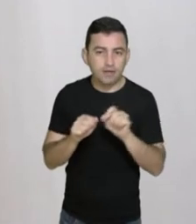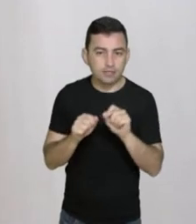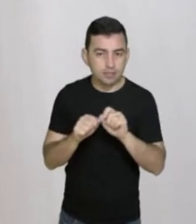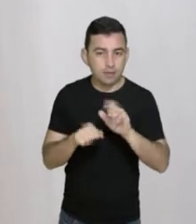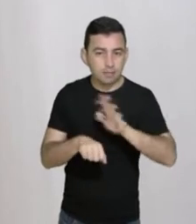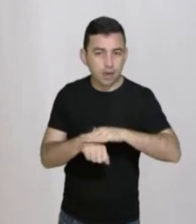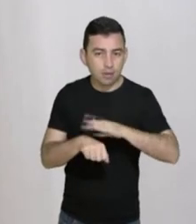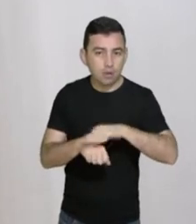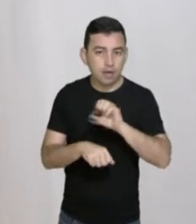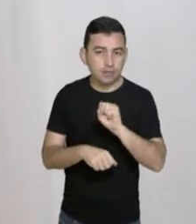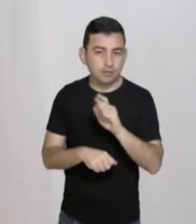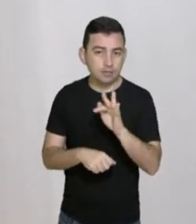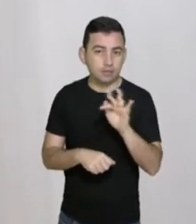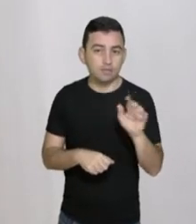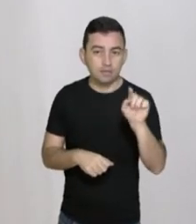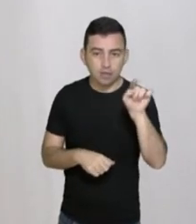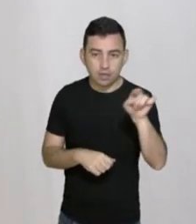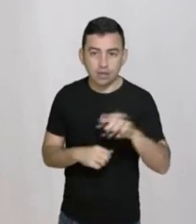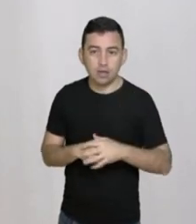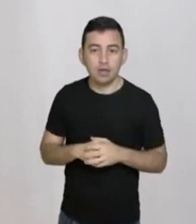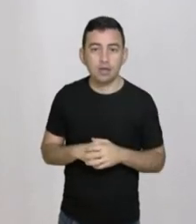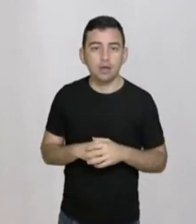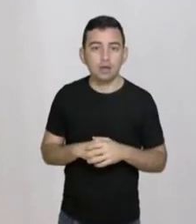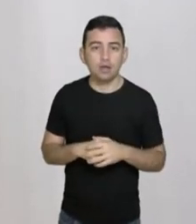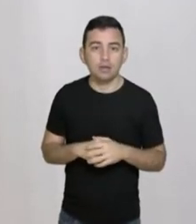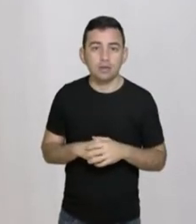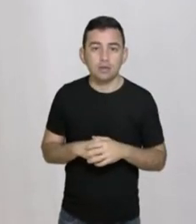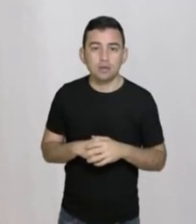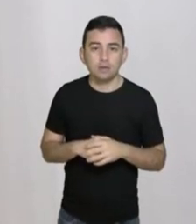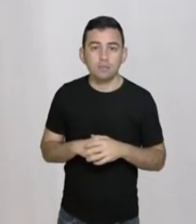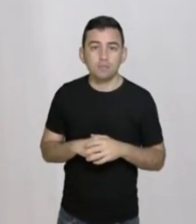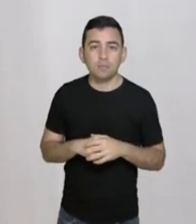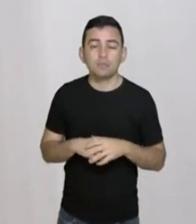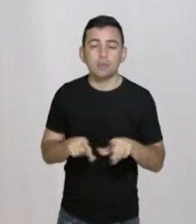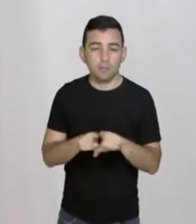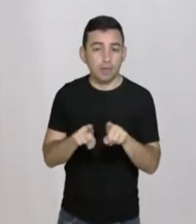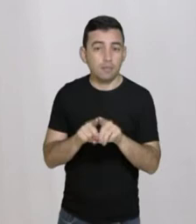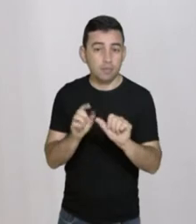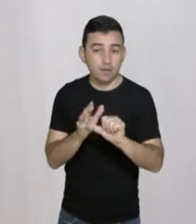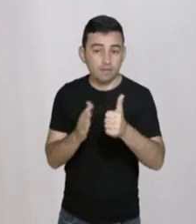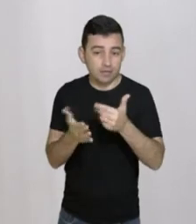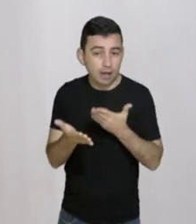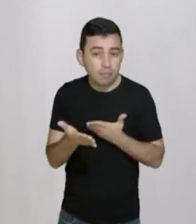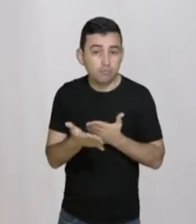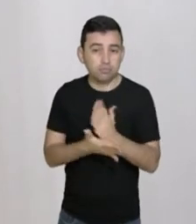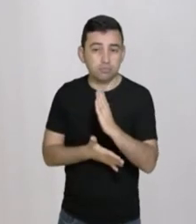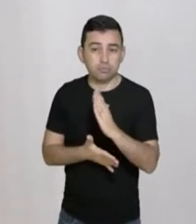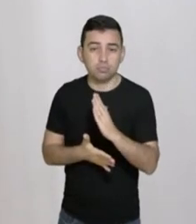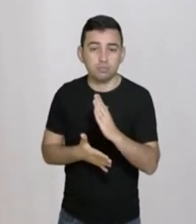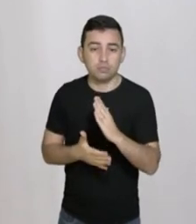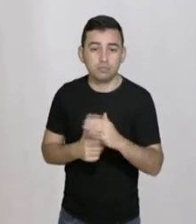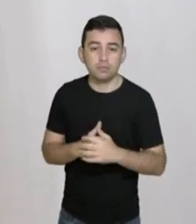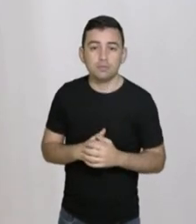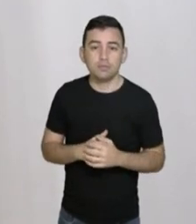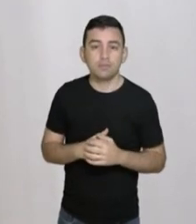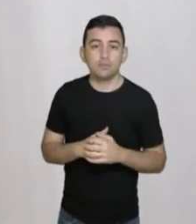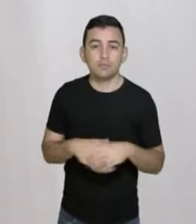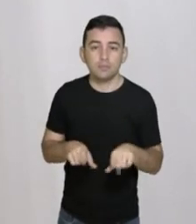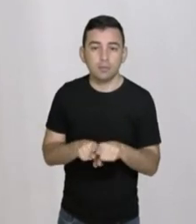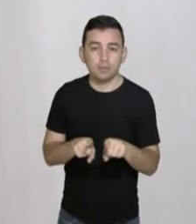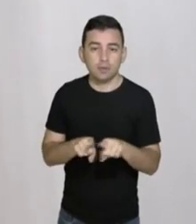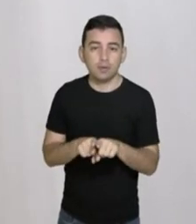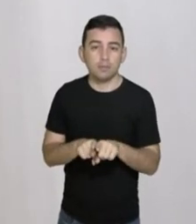Suprema Corte. É a primeira vez que é aprovado. E será que vão, presidente?